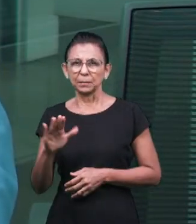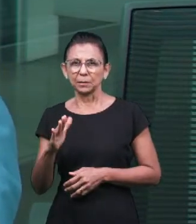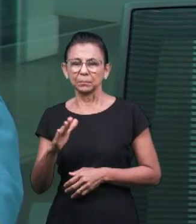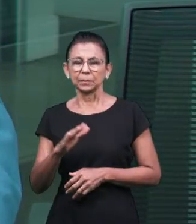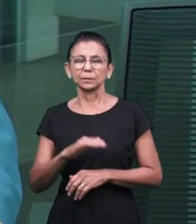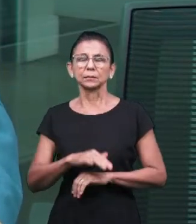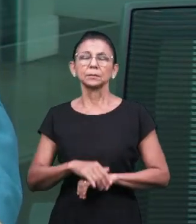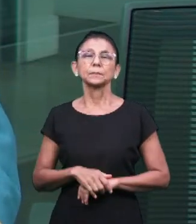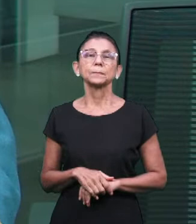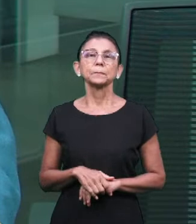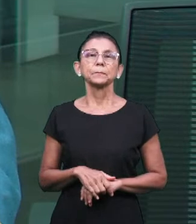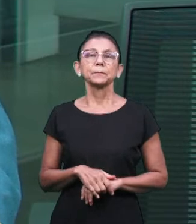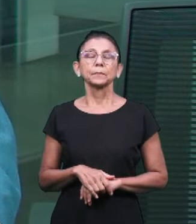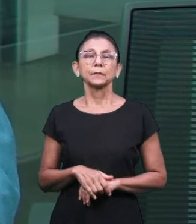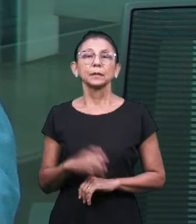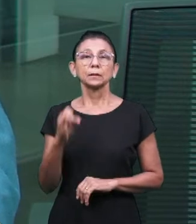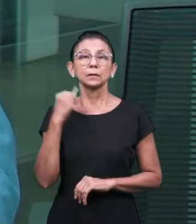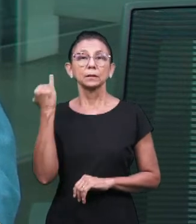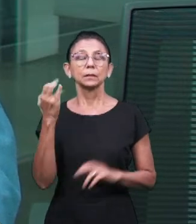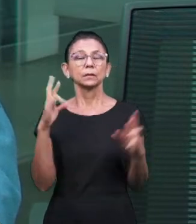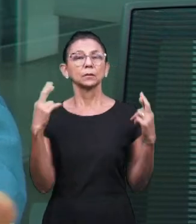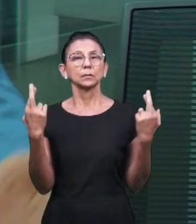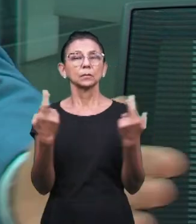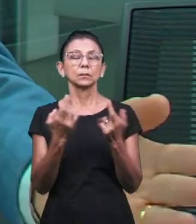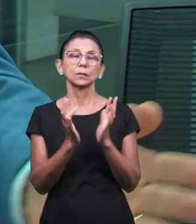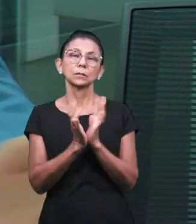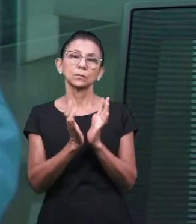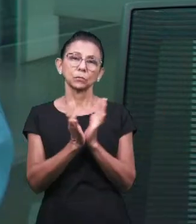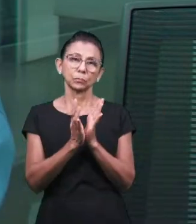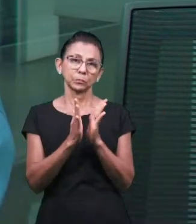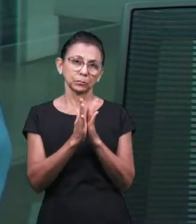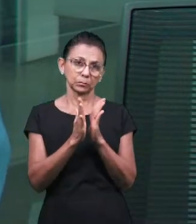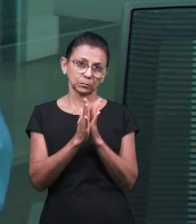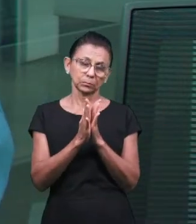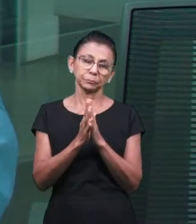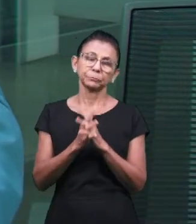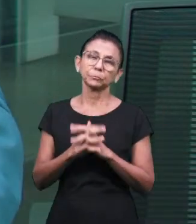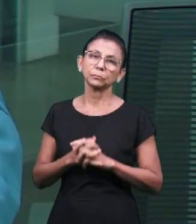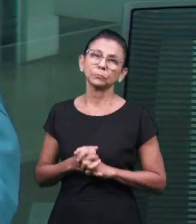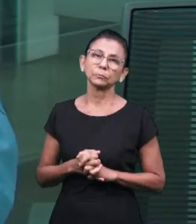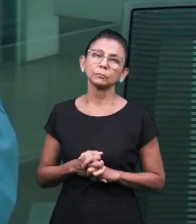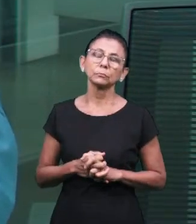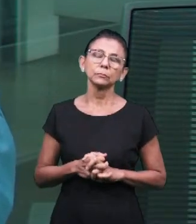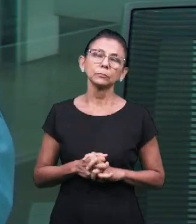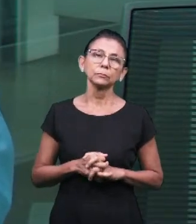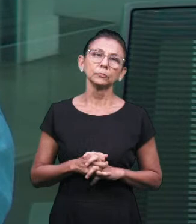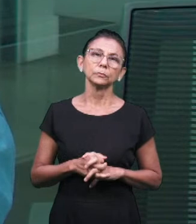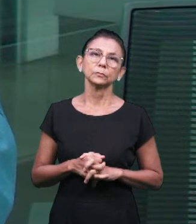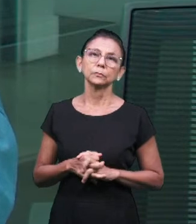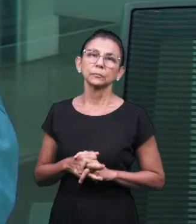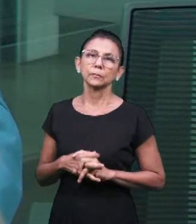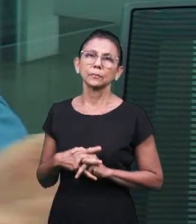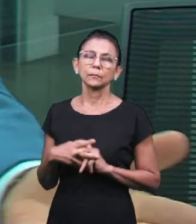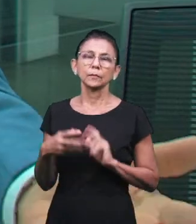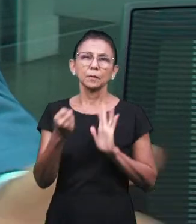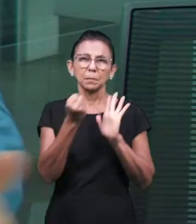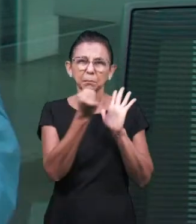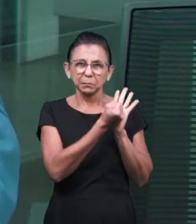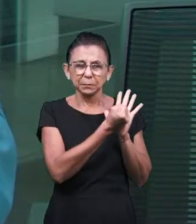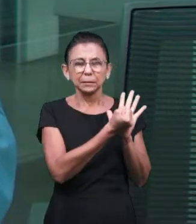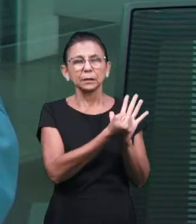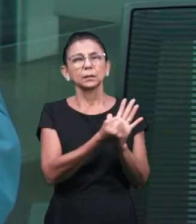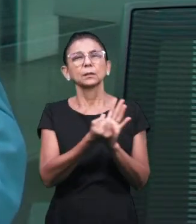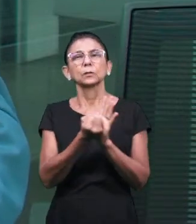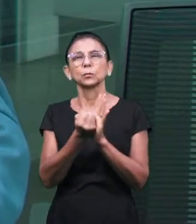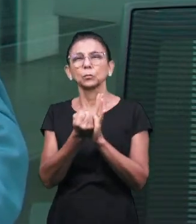reunião? O grupo de intercessão marcou muito a vida das igrejas, e por exemplo, Vila Velha